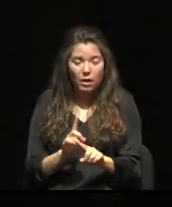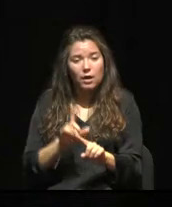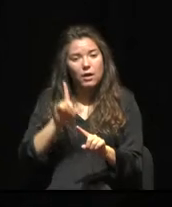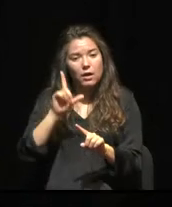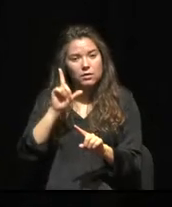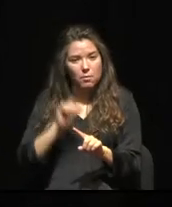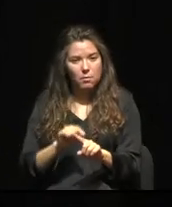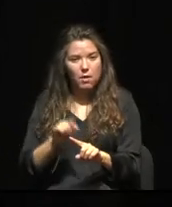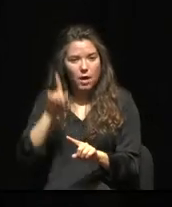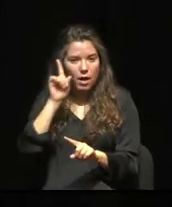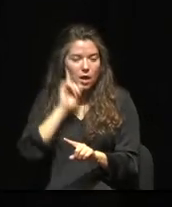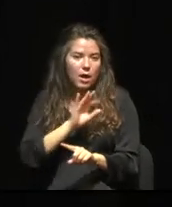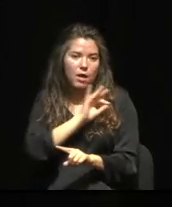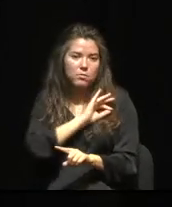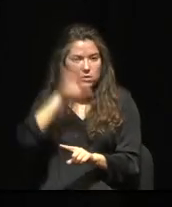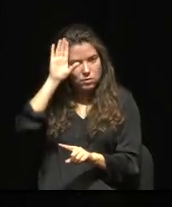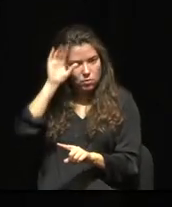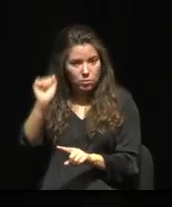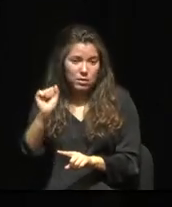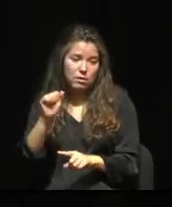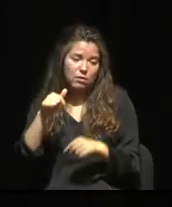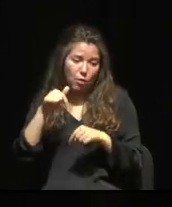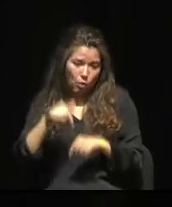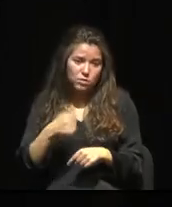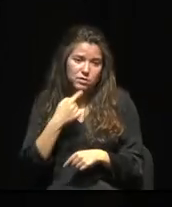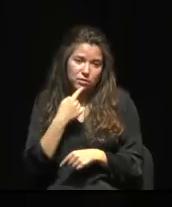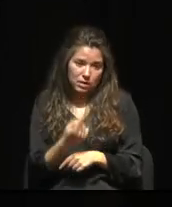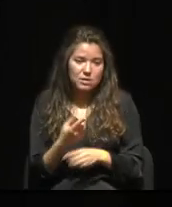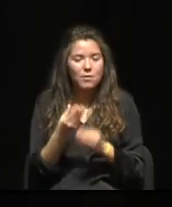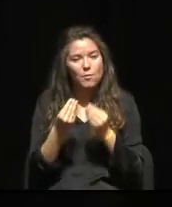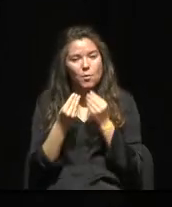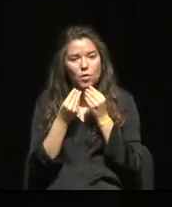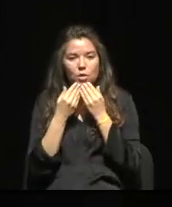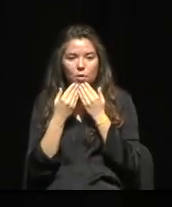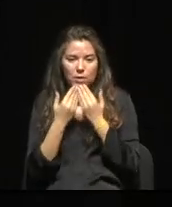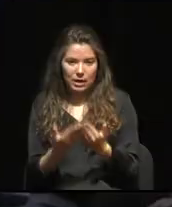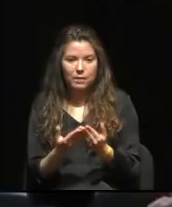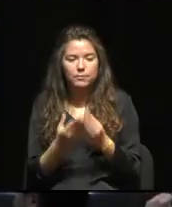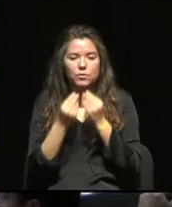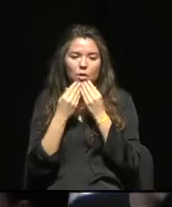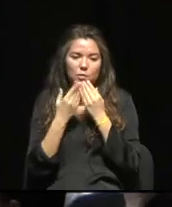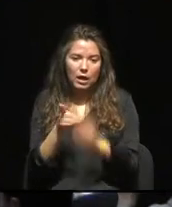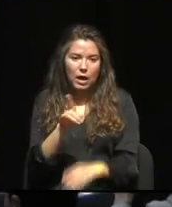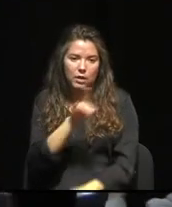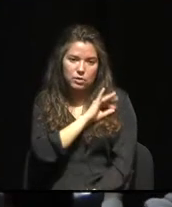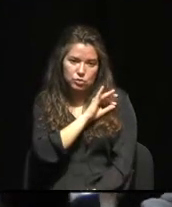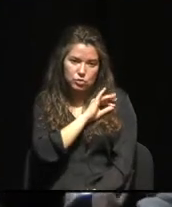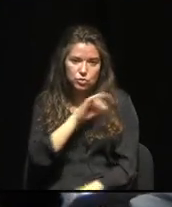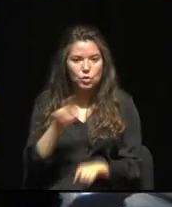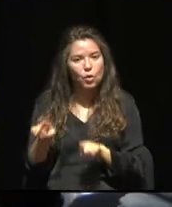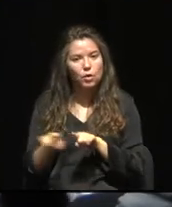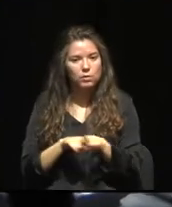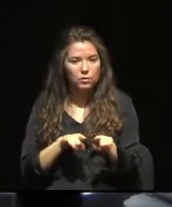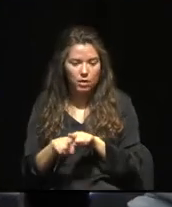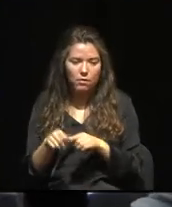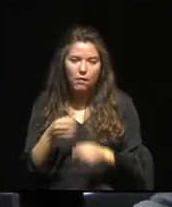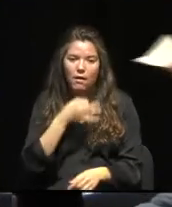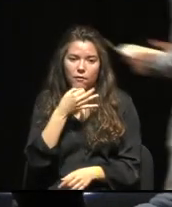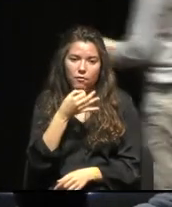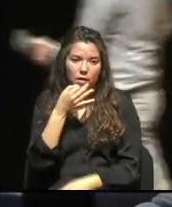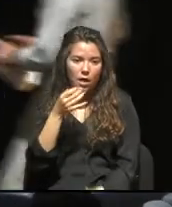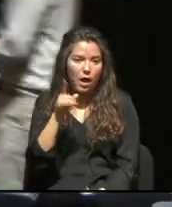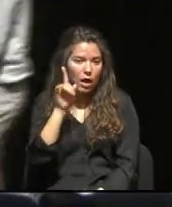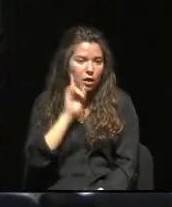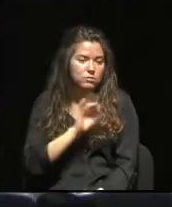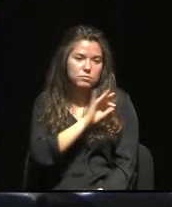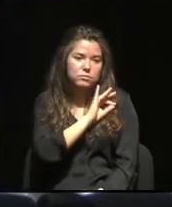própria ministra da do ambiente hoje admitiu Muito obrigado obrigada senhor Deputado tem a palavra a senhora deputada